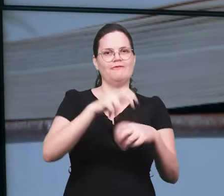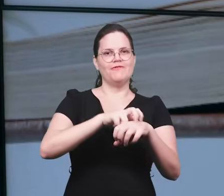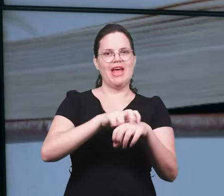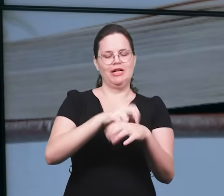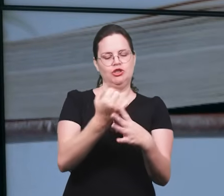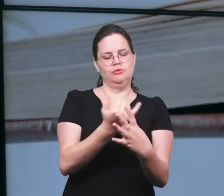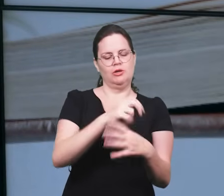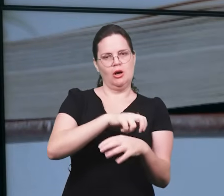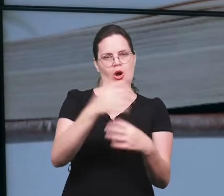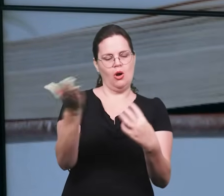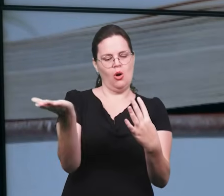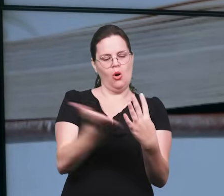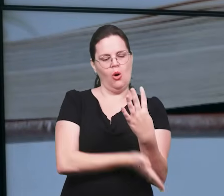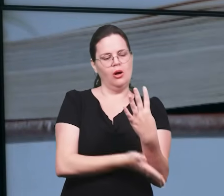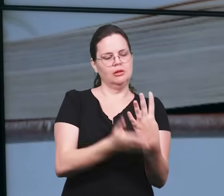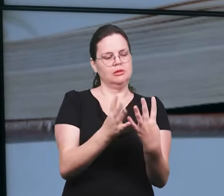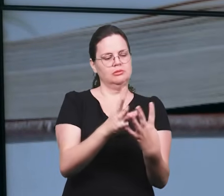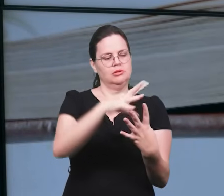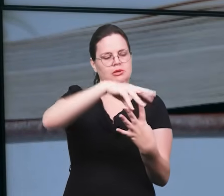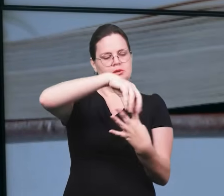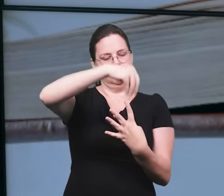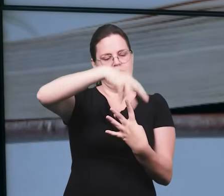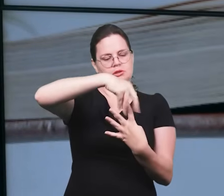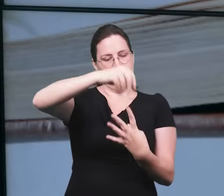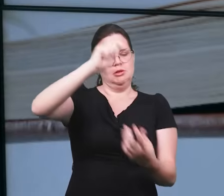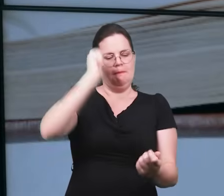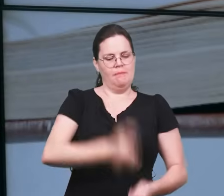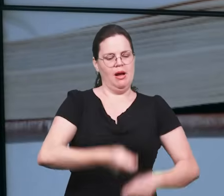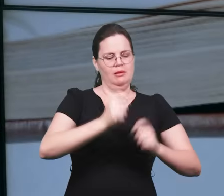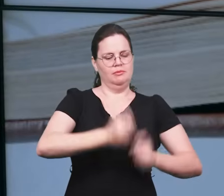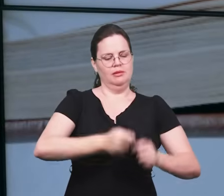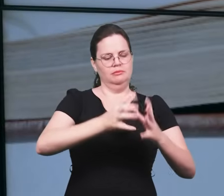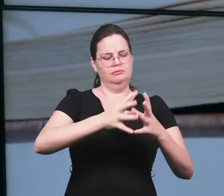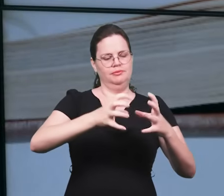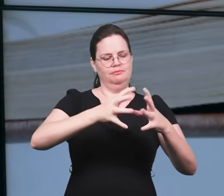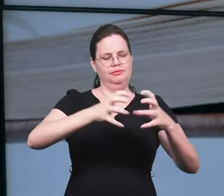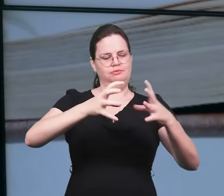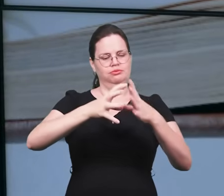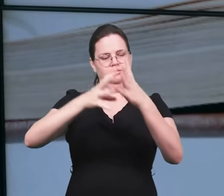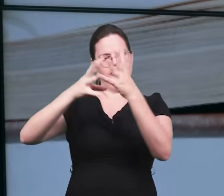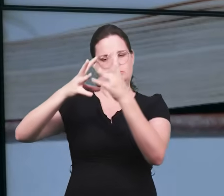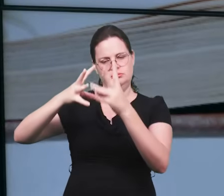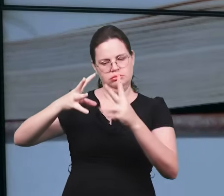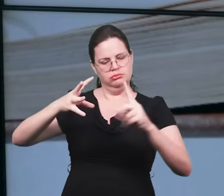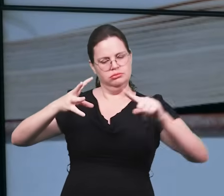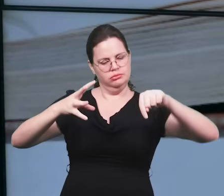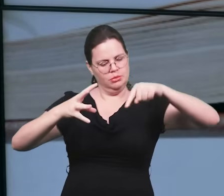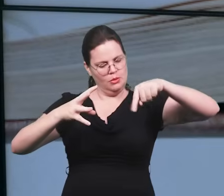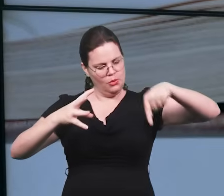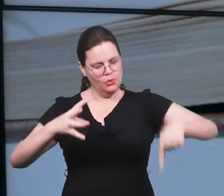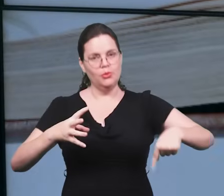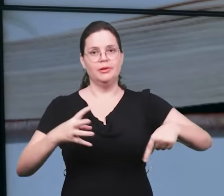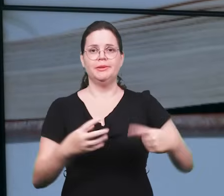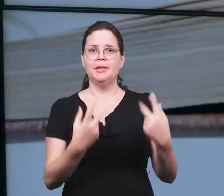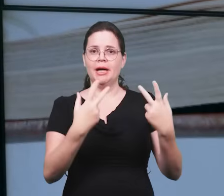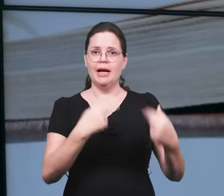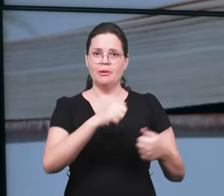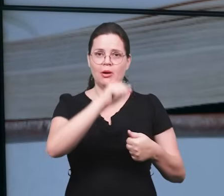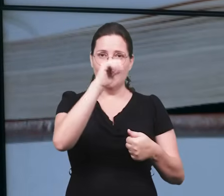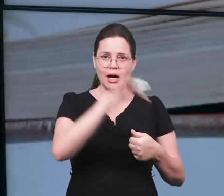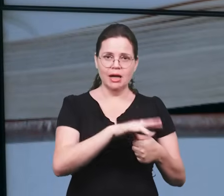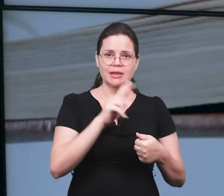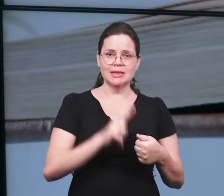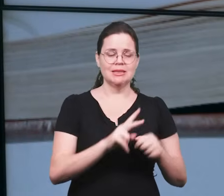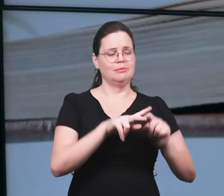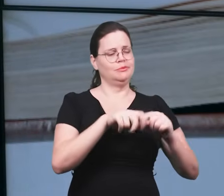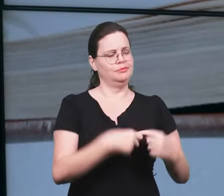nós vamos, como Ana, que tecia ano a ano a túnica para levar até Samuel, nós vamos fazendo